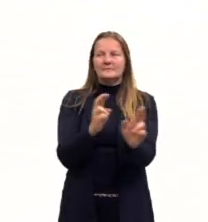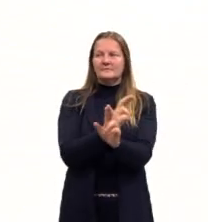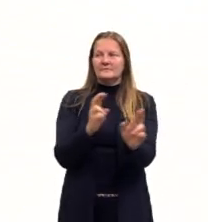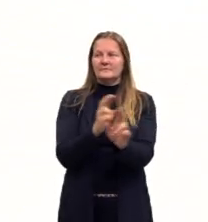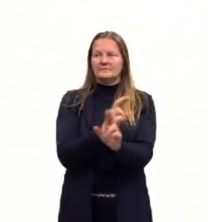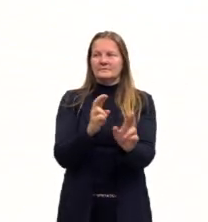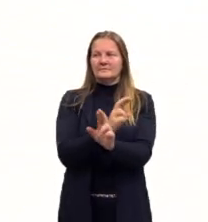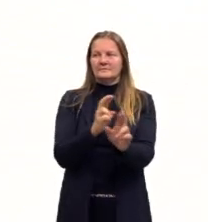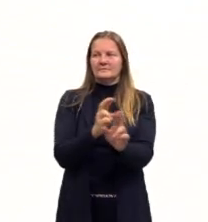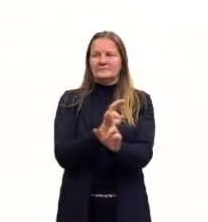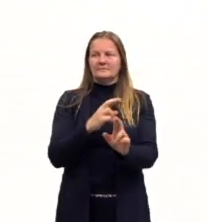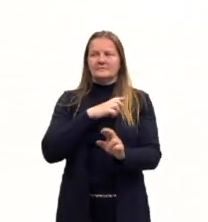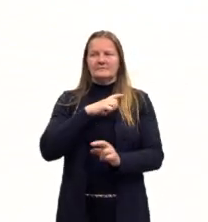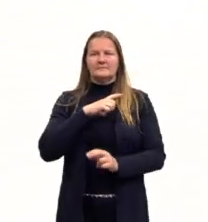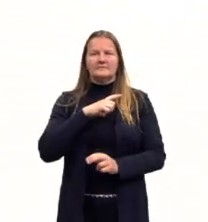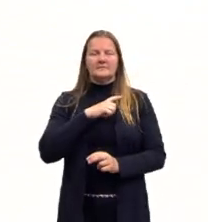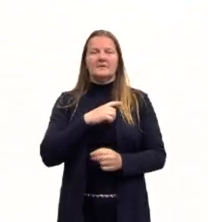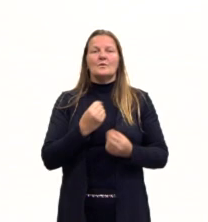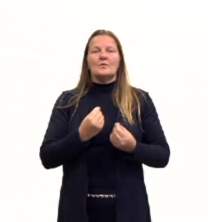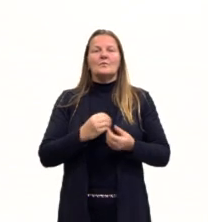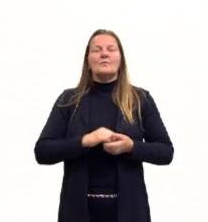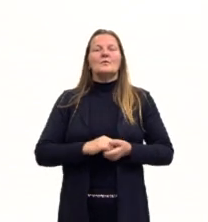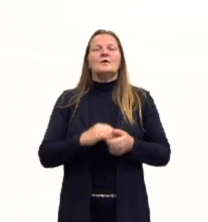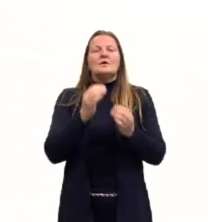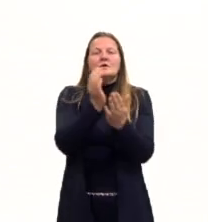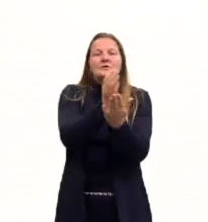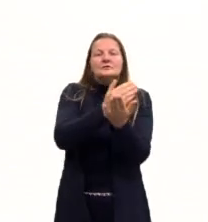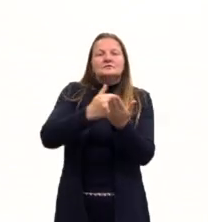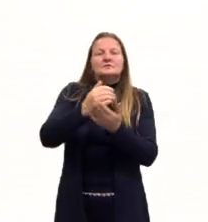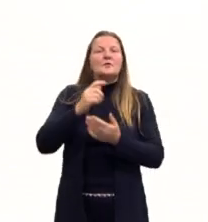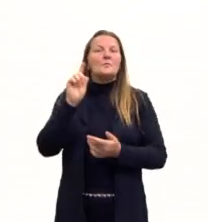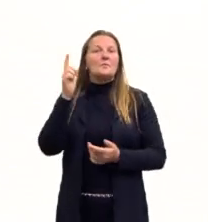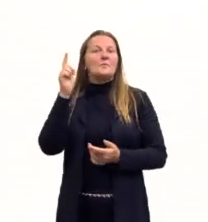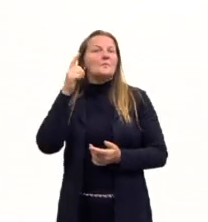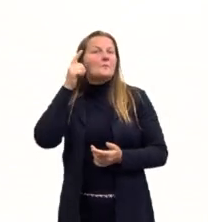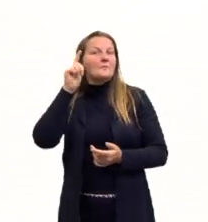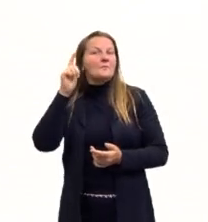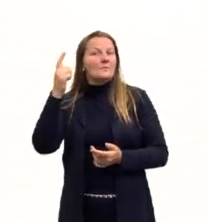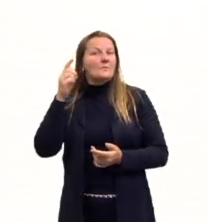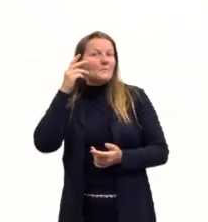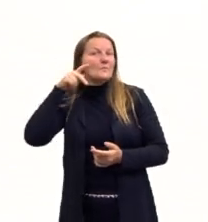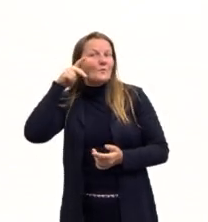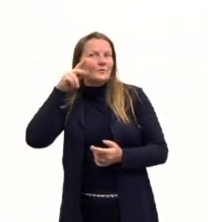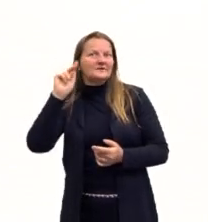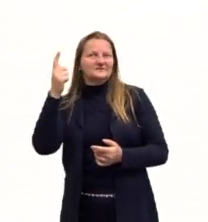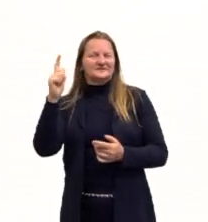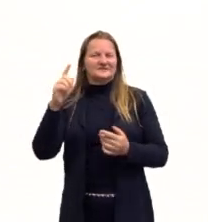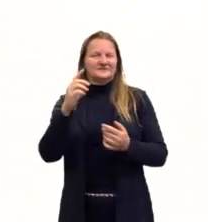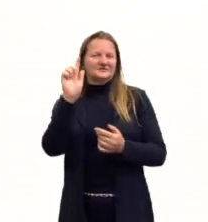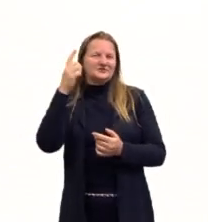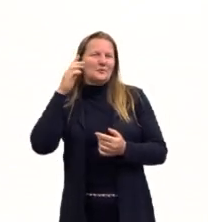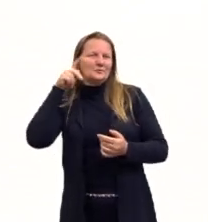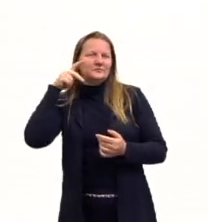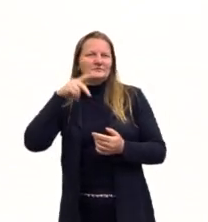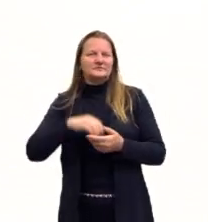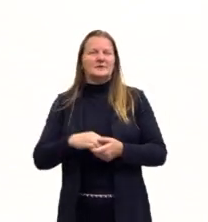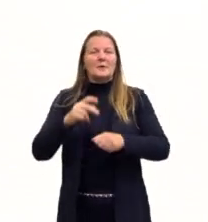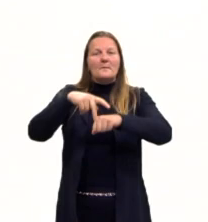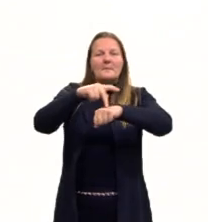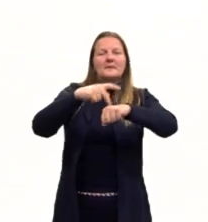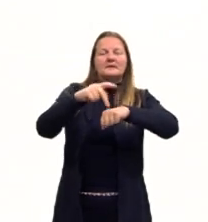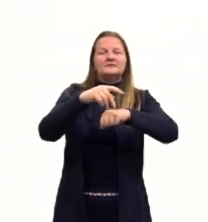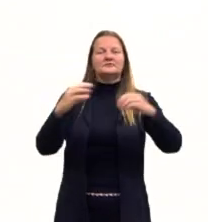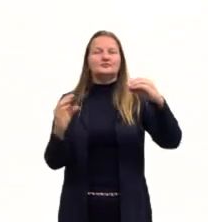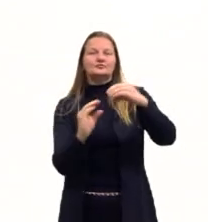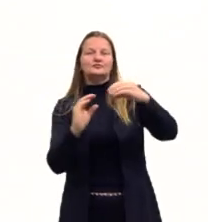primeiro ano é aquele mapa maior ali a divisão política né que nós temos são os países né